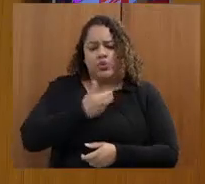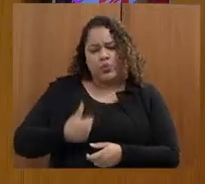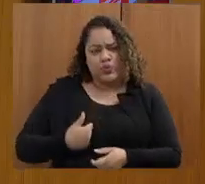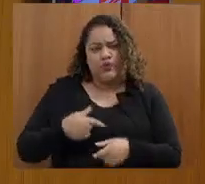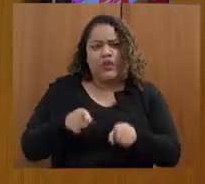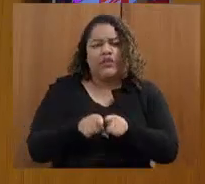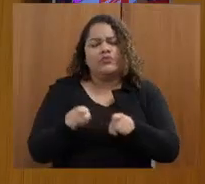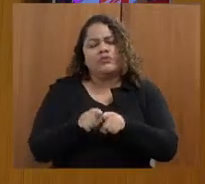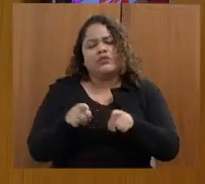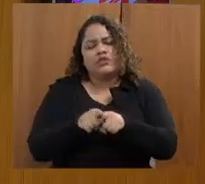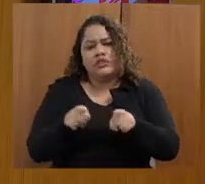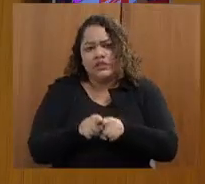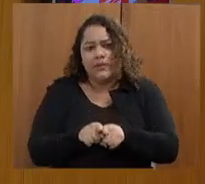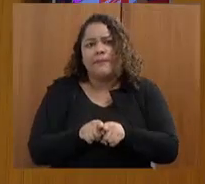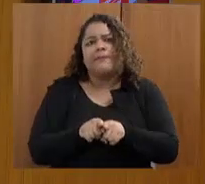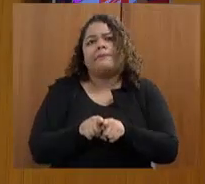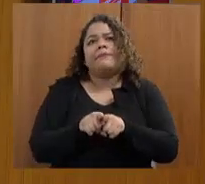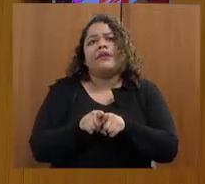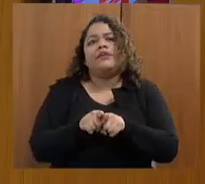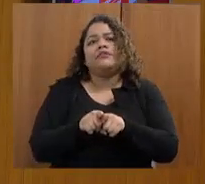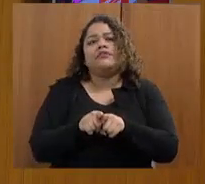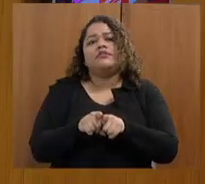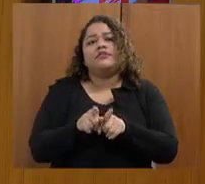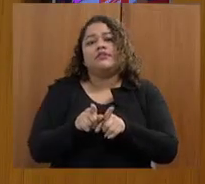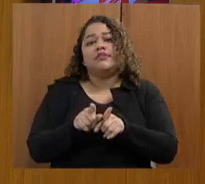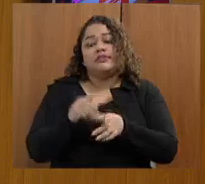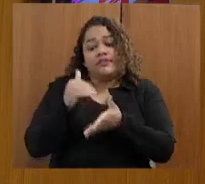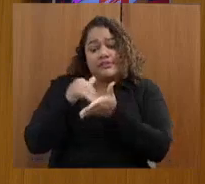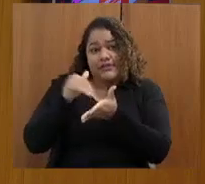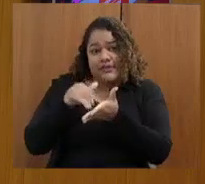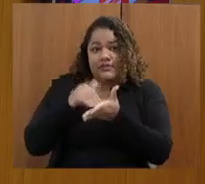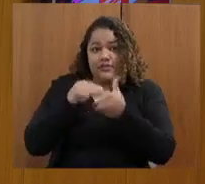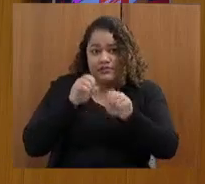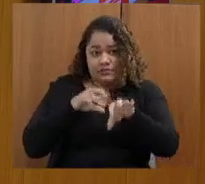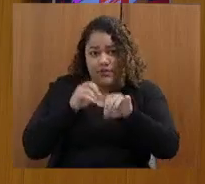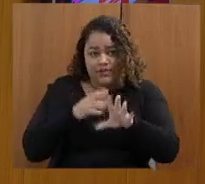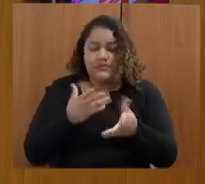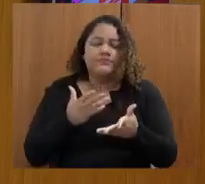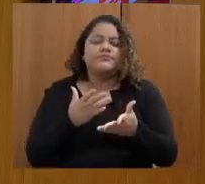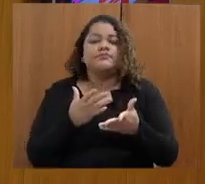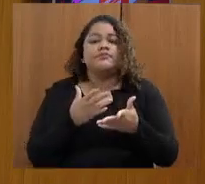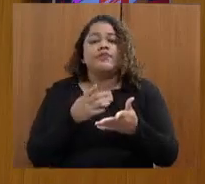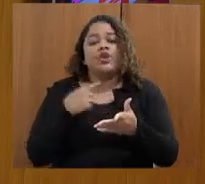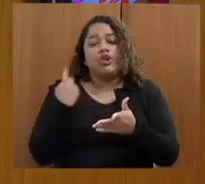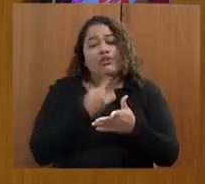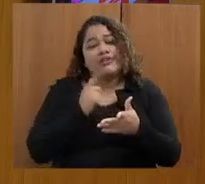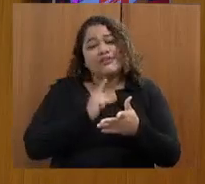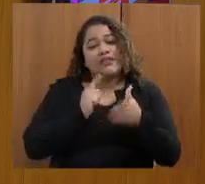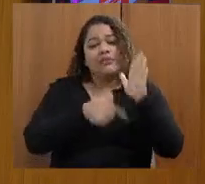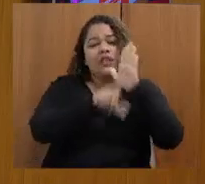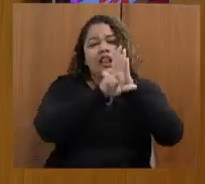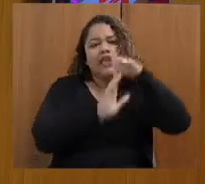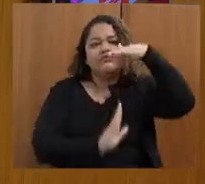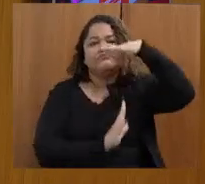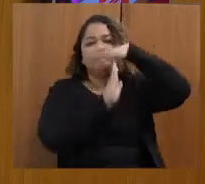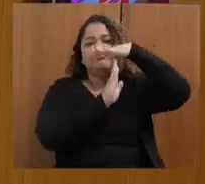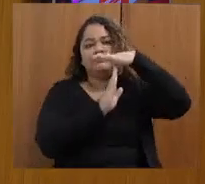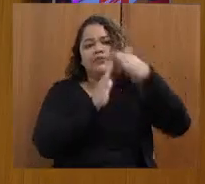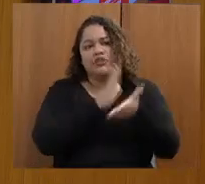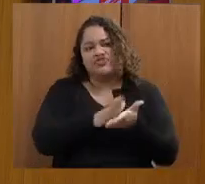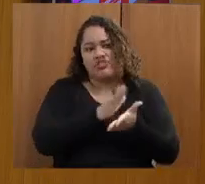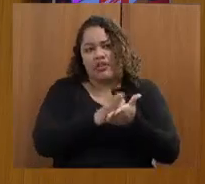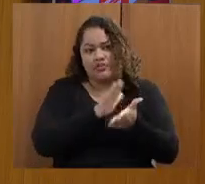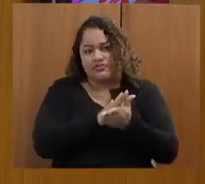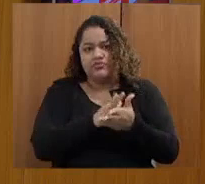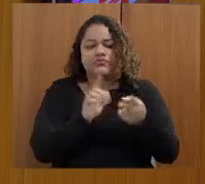teto de gastos nós temos a lei de responsabilidade fiscal estamos em constante de água com o